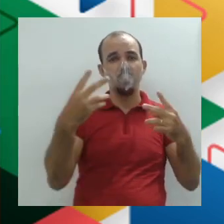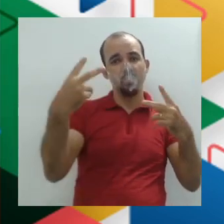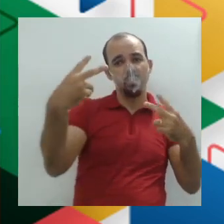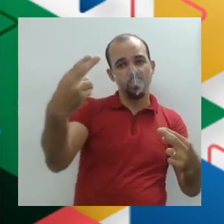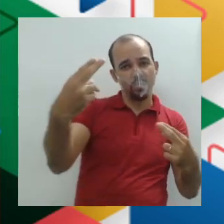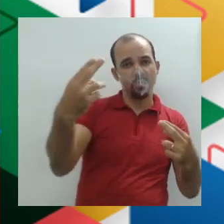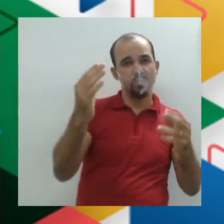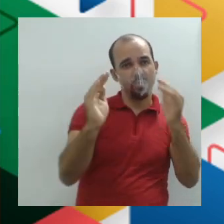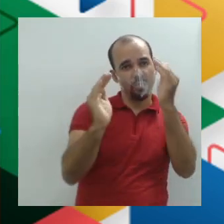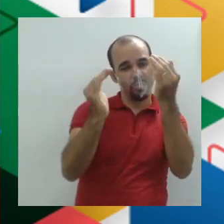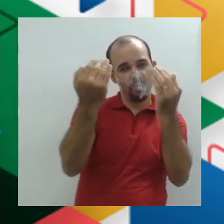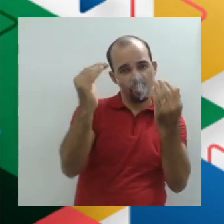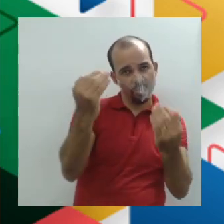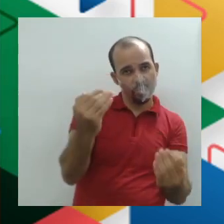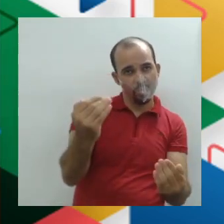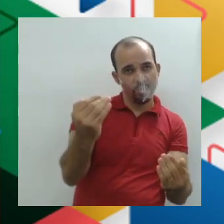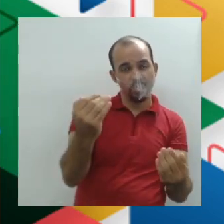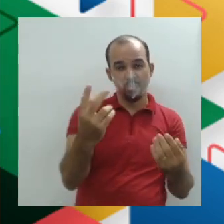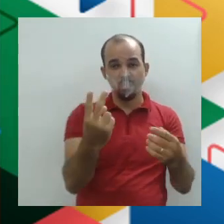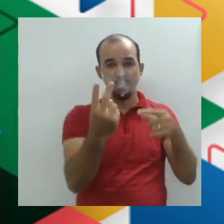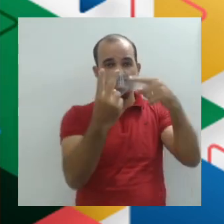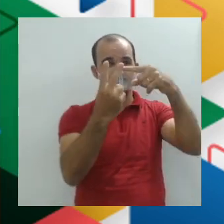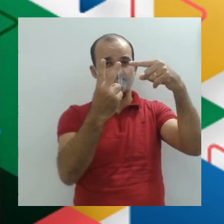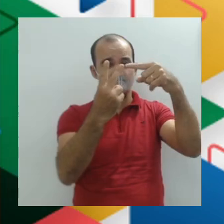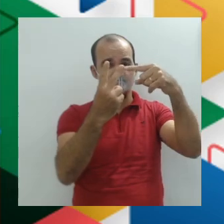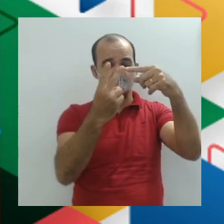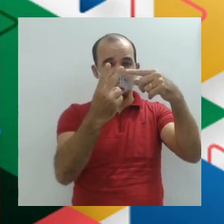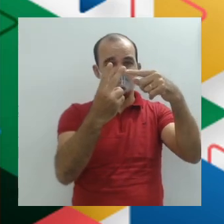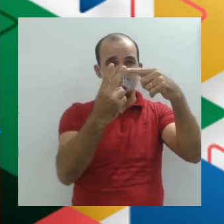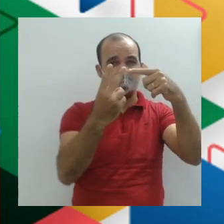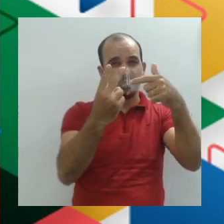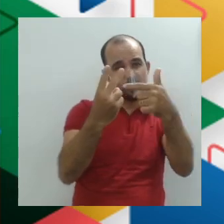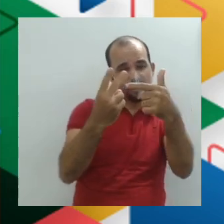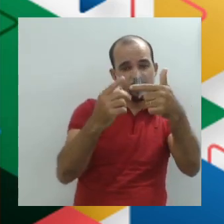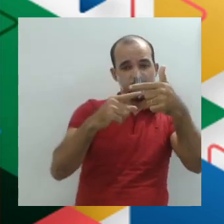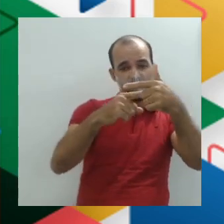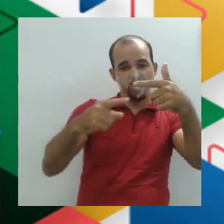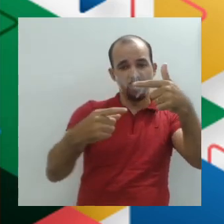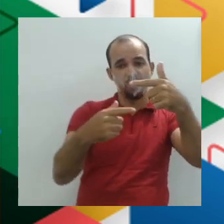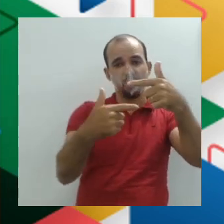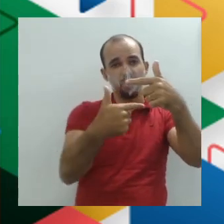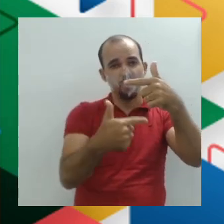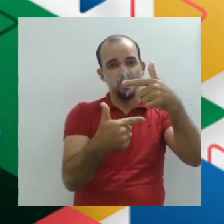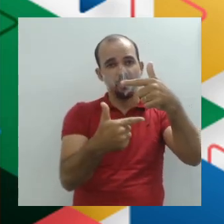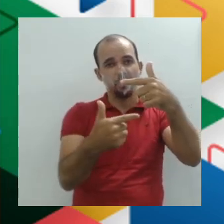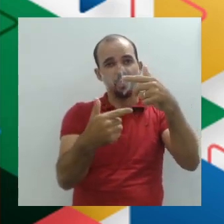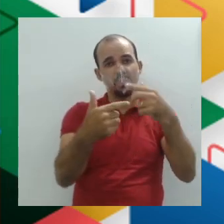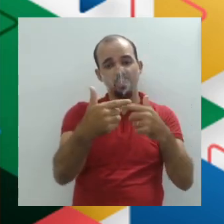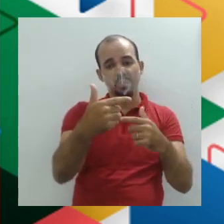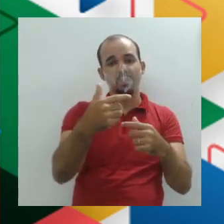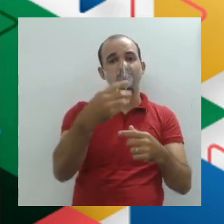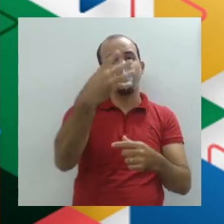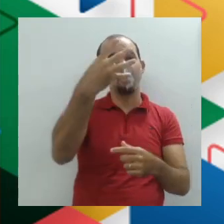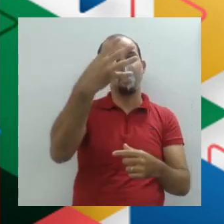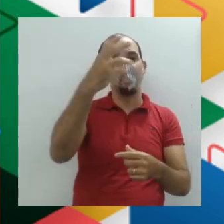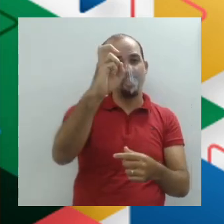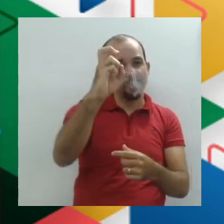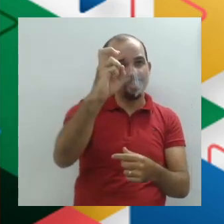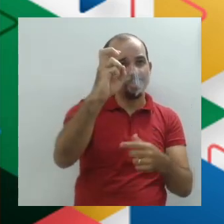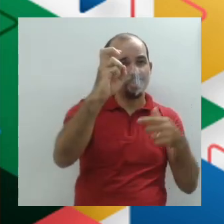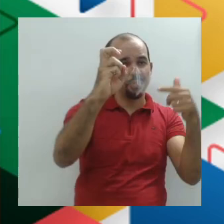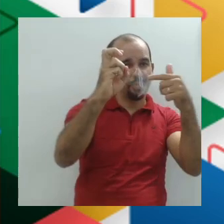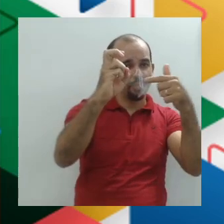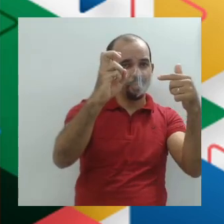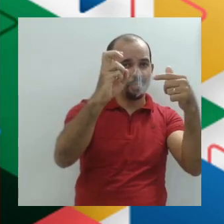Dá uma olhadinha, que o seno e o cosseno de 45 graus são iguais, ó. Ou seja, perceba que são